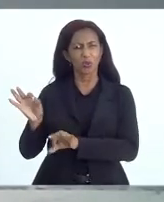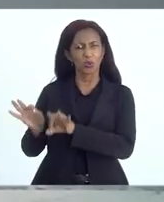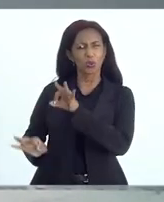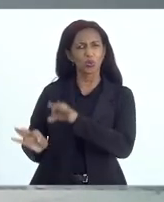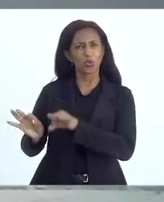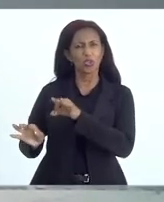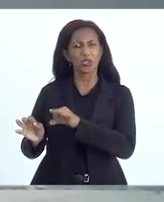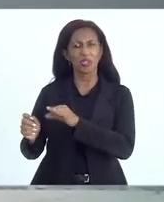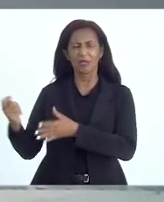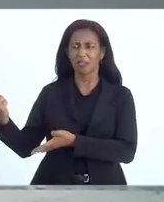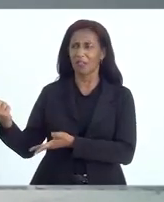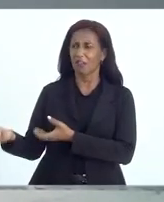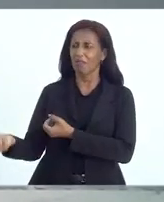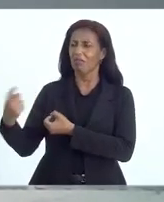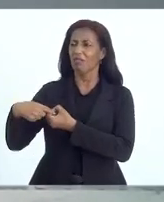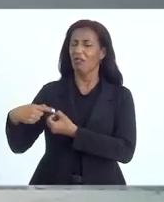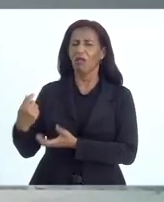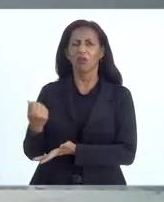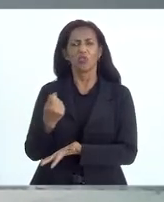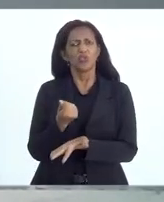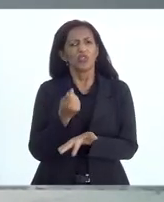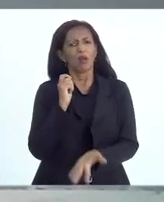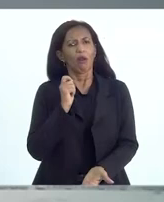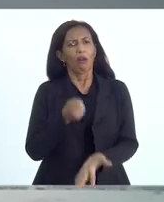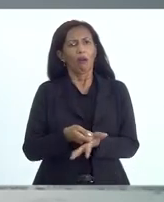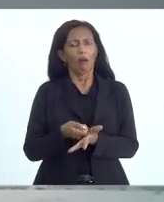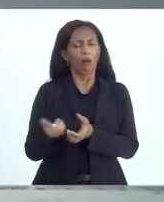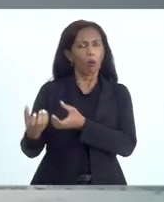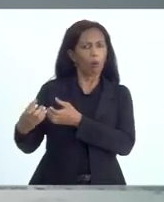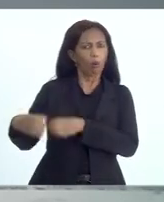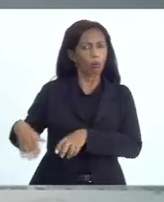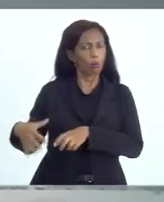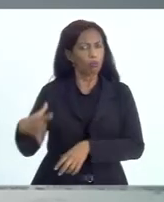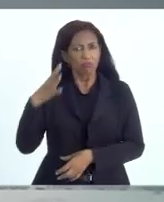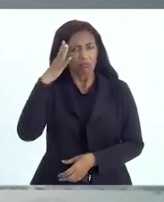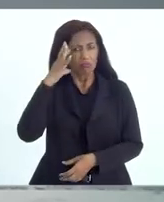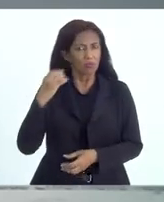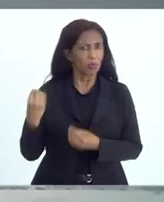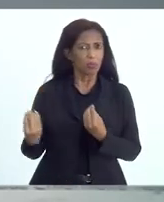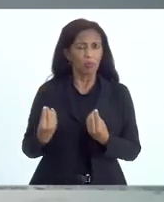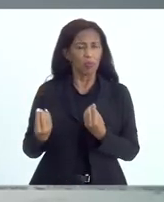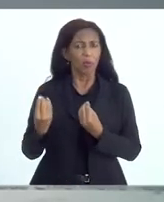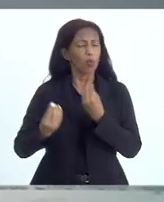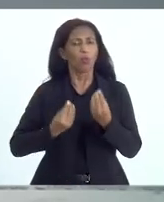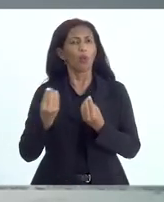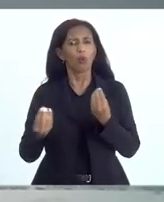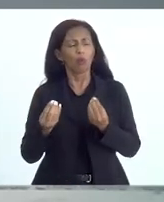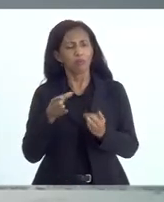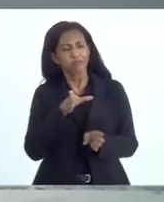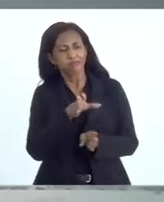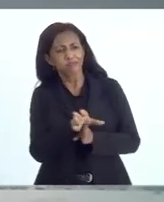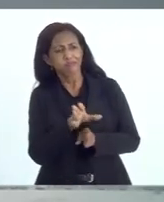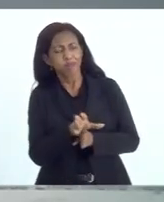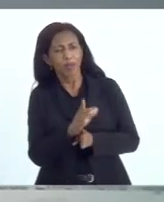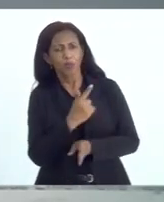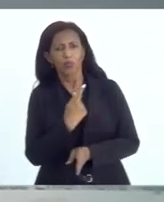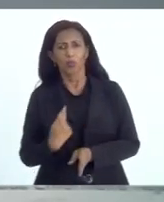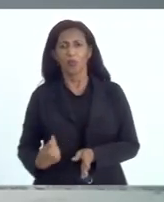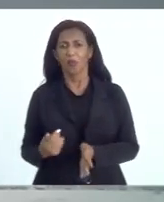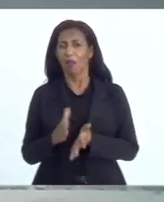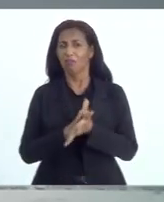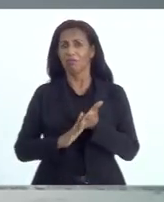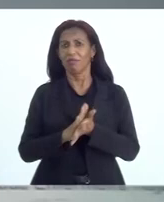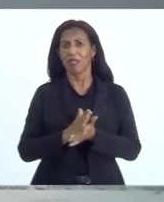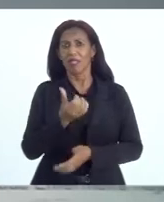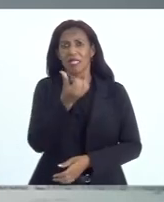devolução do seu dinheiro não entender o dessa forma porque nem essa foi a orientação do governo seis meses